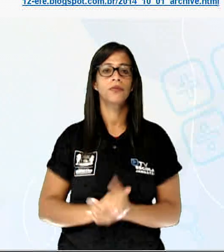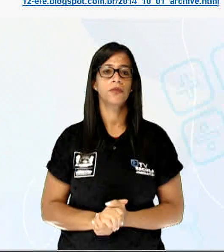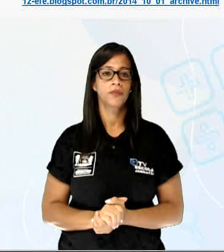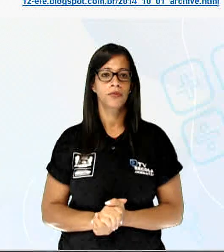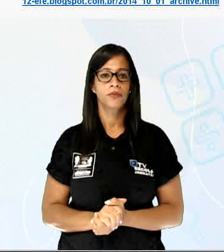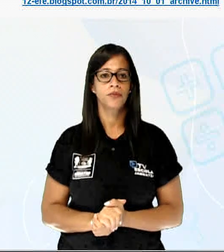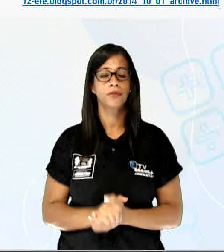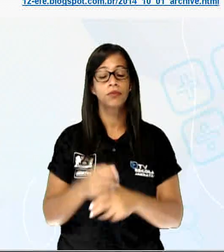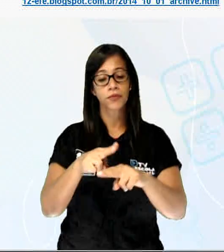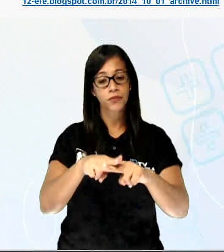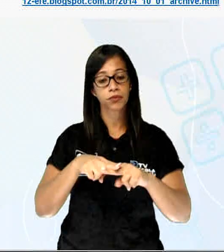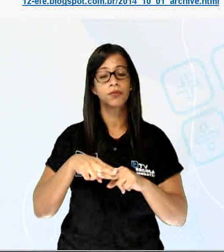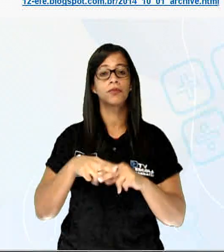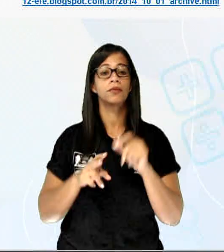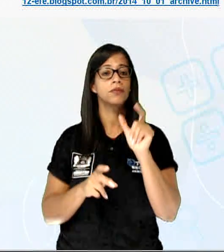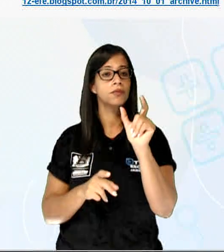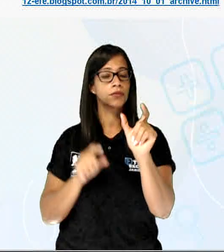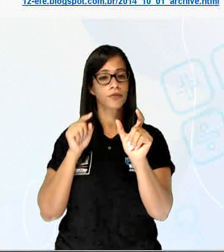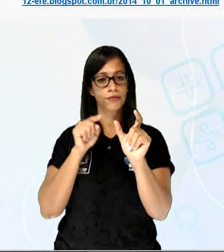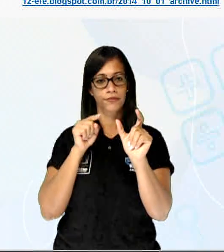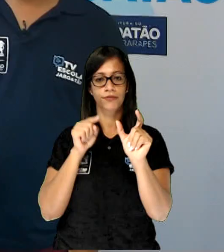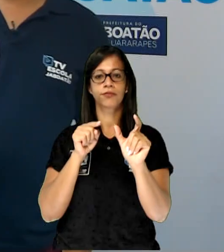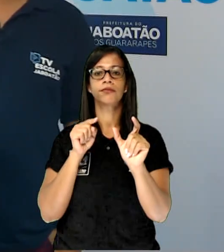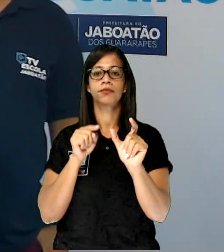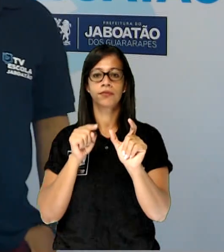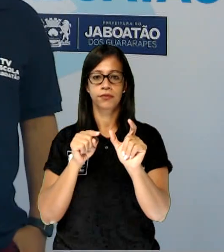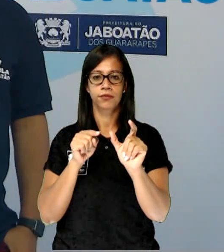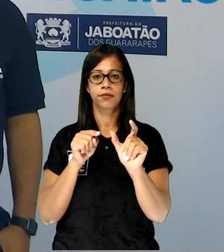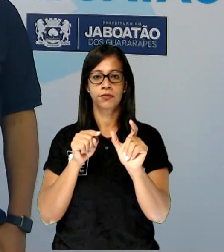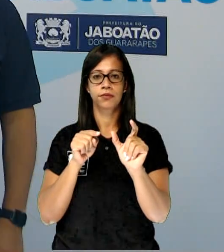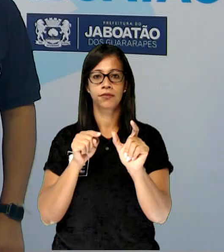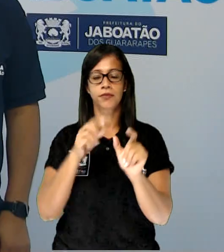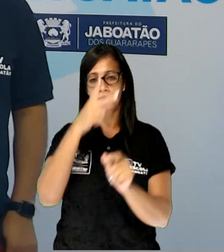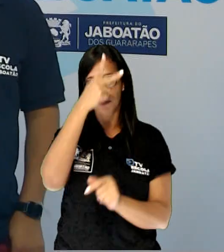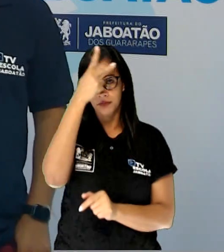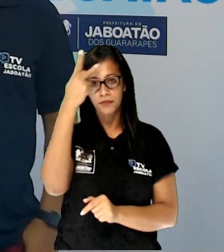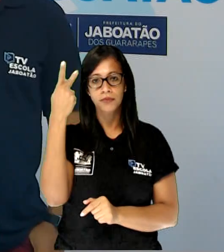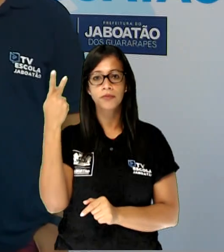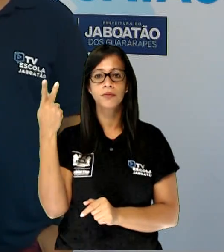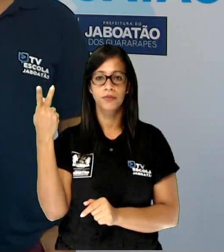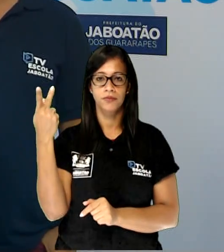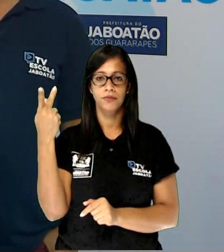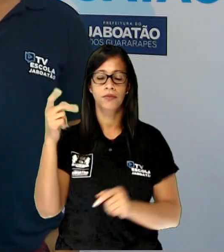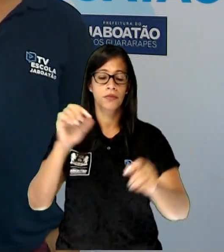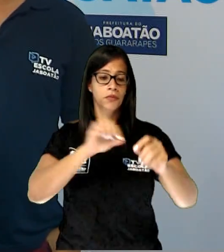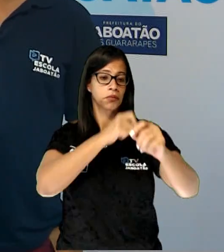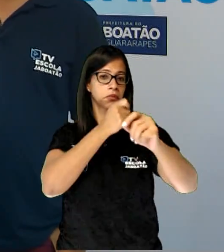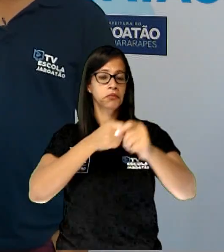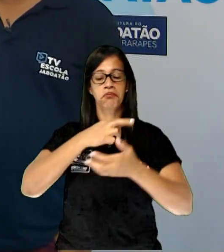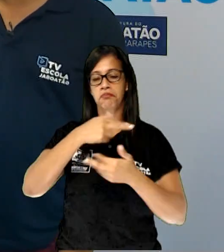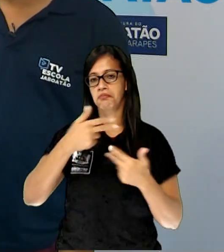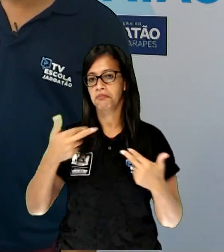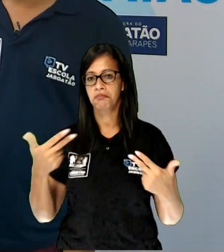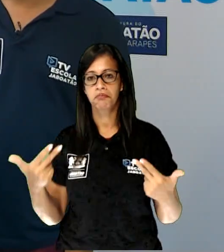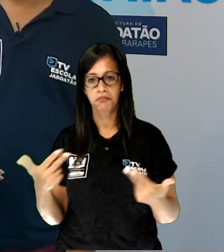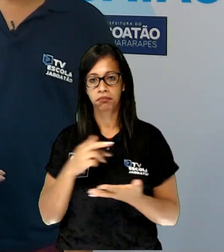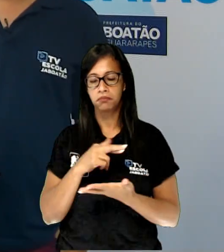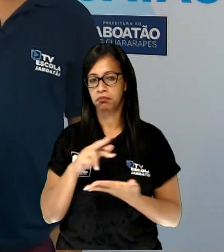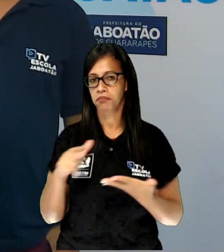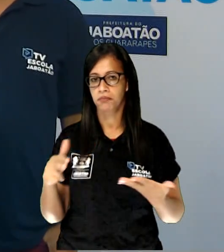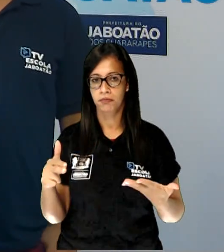palavra orquestra para os músicos que tocam dentro do teatro acompanhados,